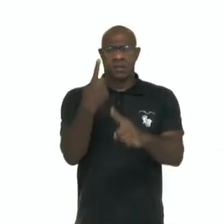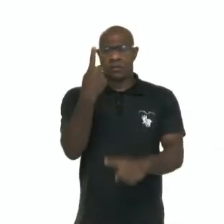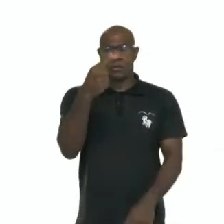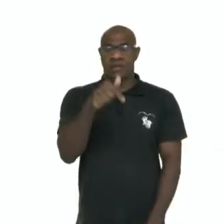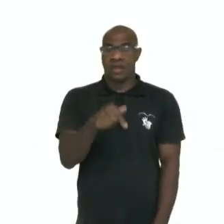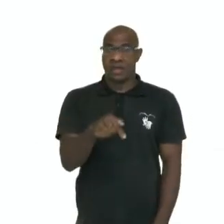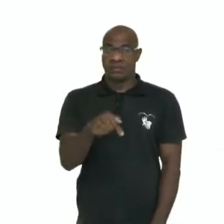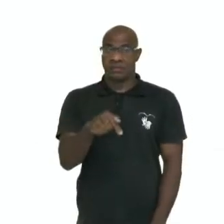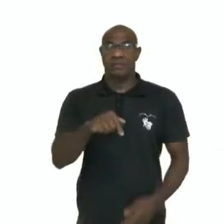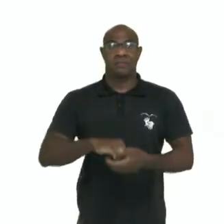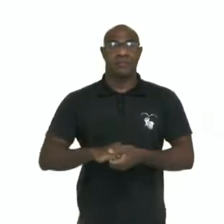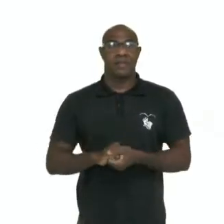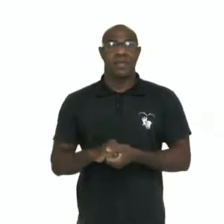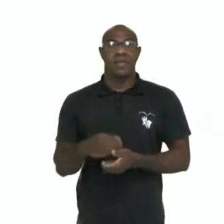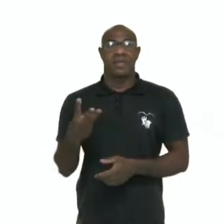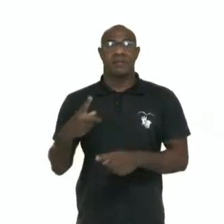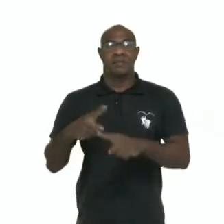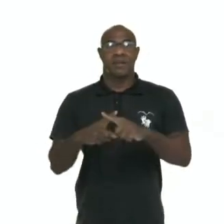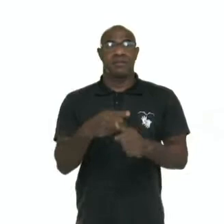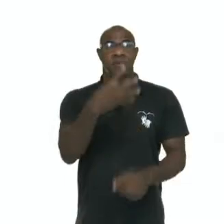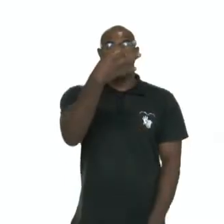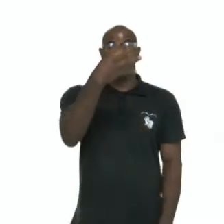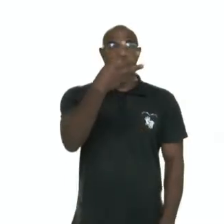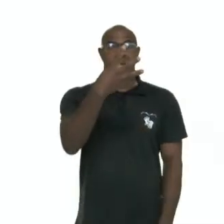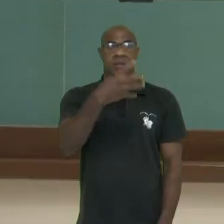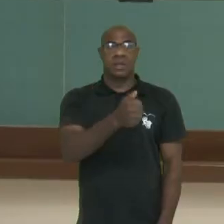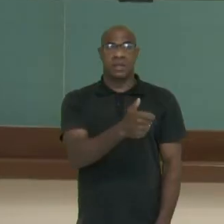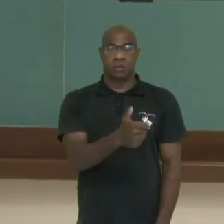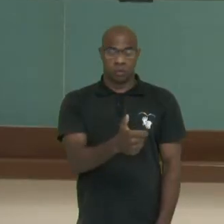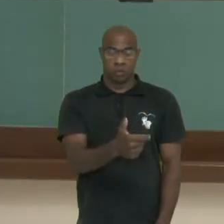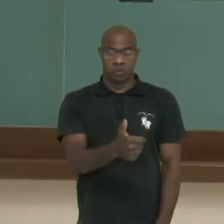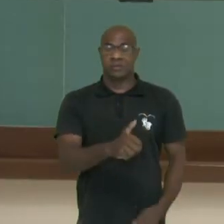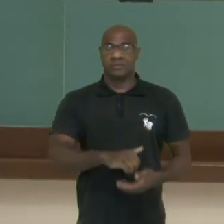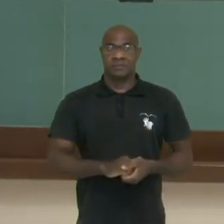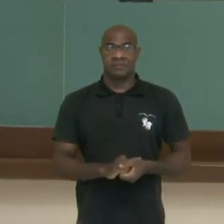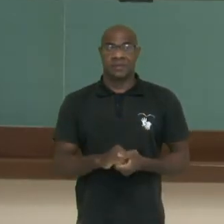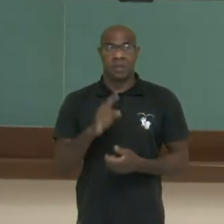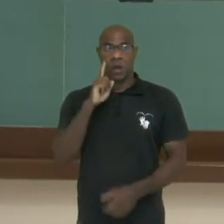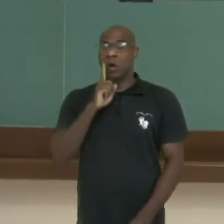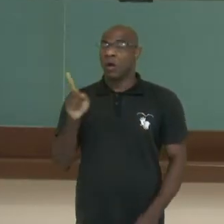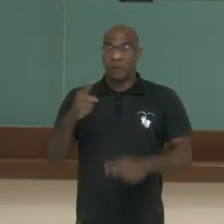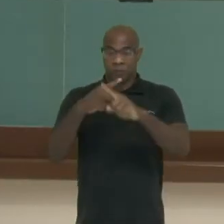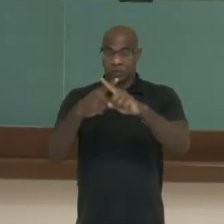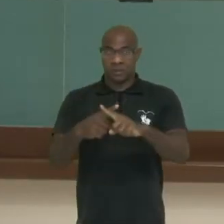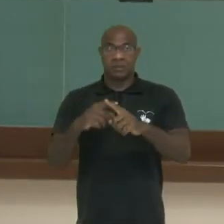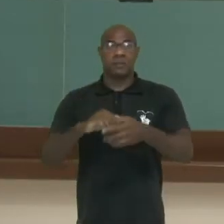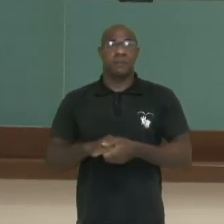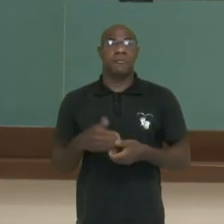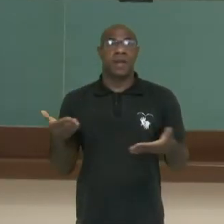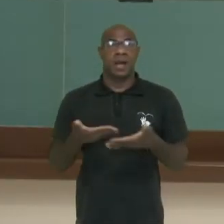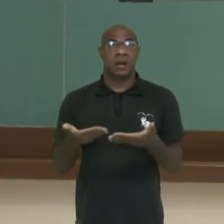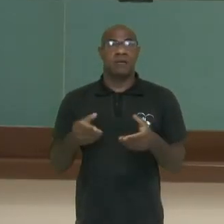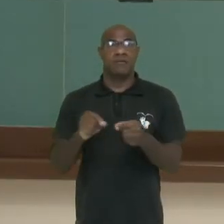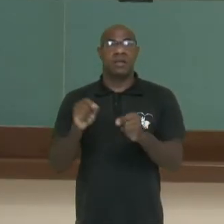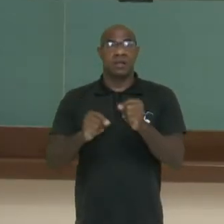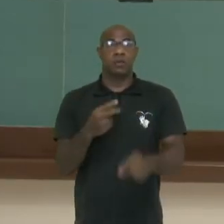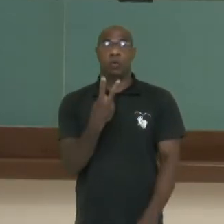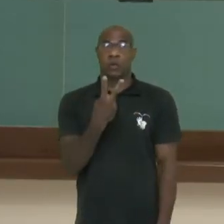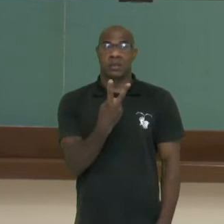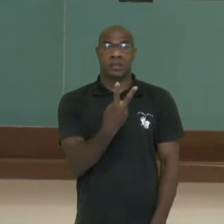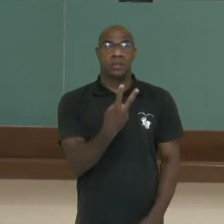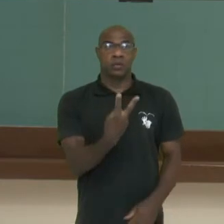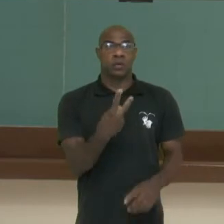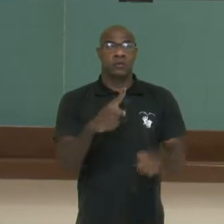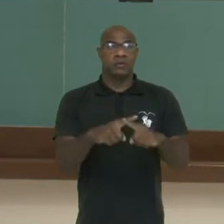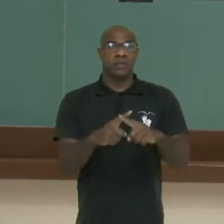7, tá? E 3 vezes 4 é 12. Fiz essa multiplicação. Tá? Agora, vamos multiplicar por 2.